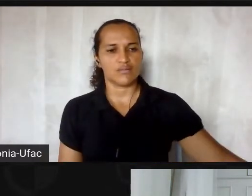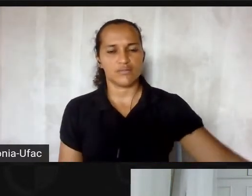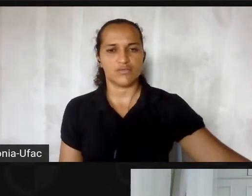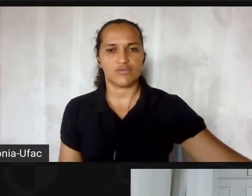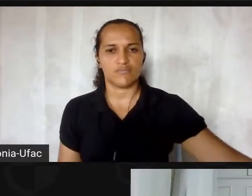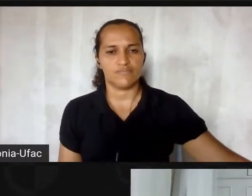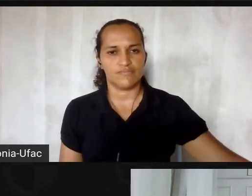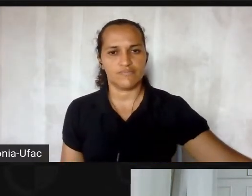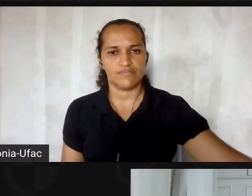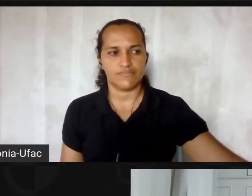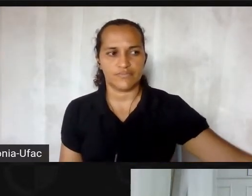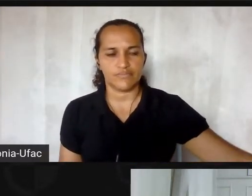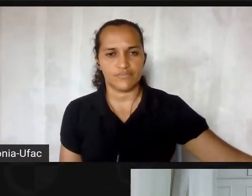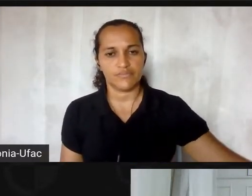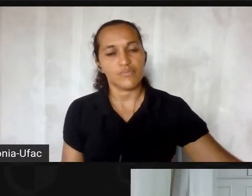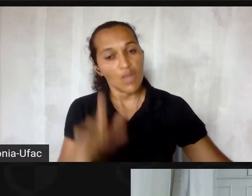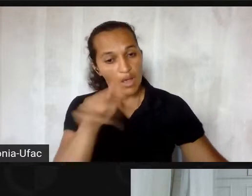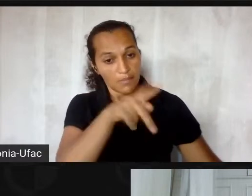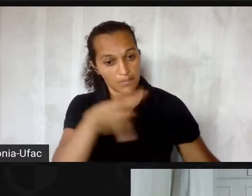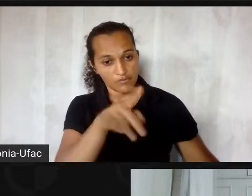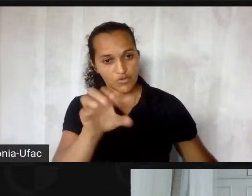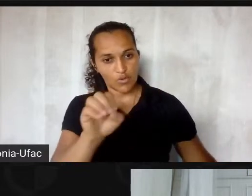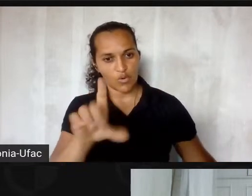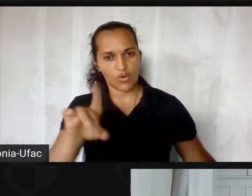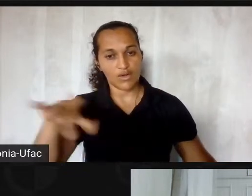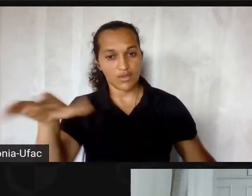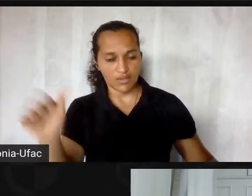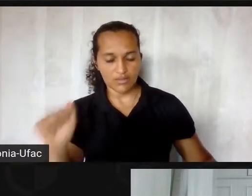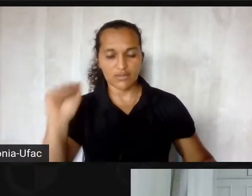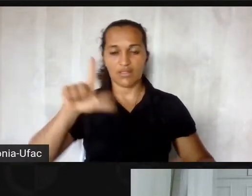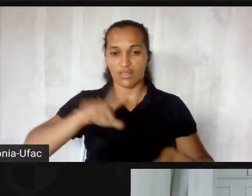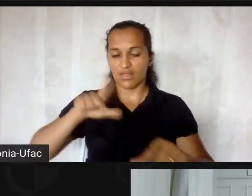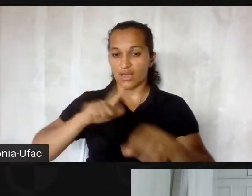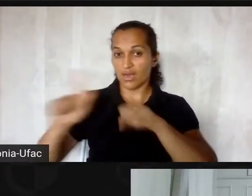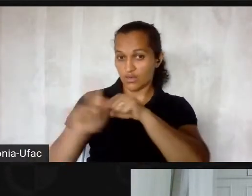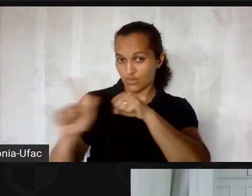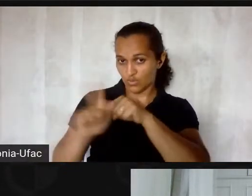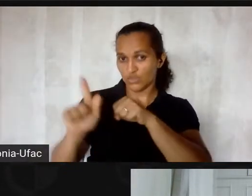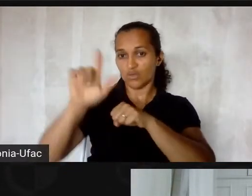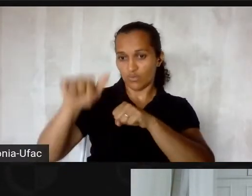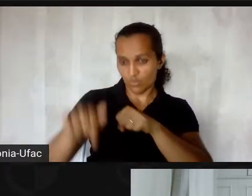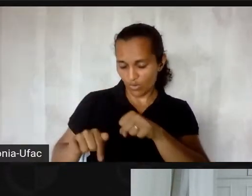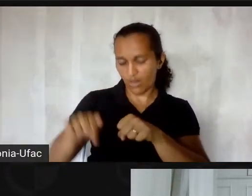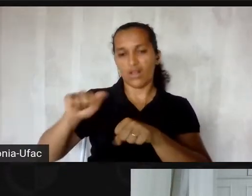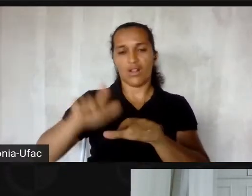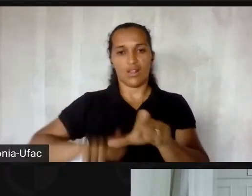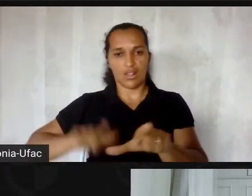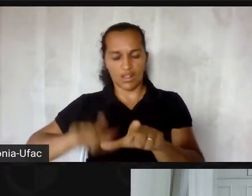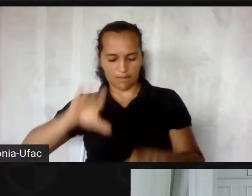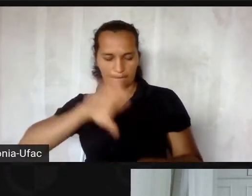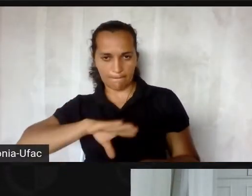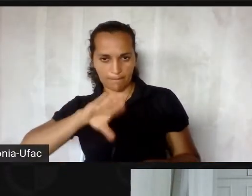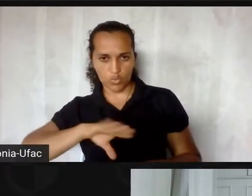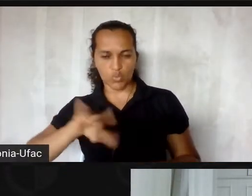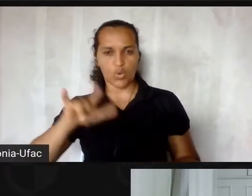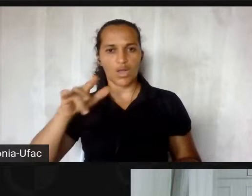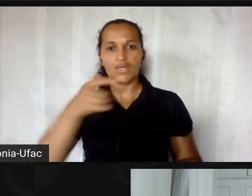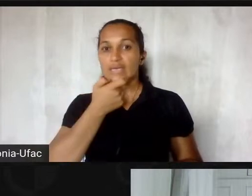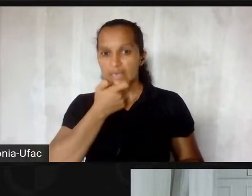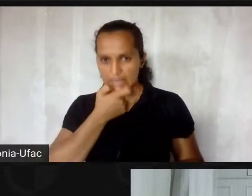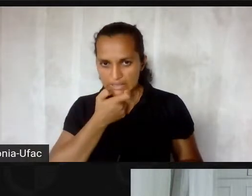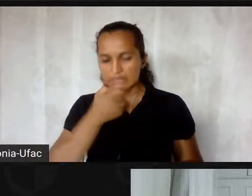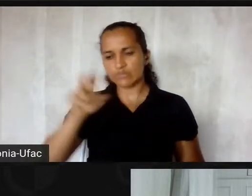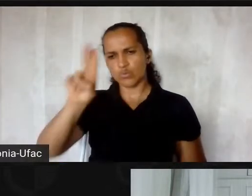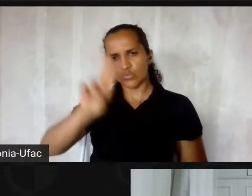graduação, foi graduada em Letras Português e Inglês pela Universidade Gama Filho, tem mestrado em